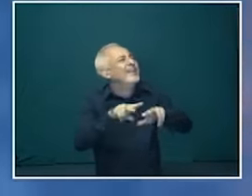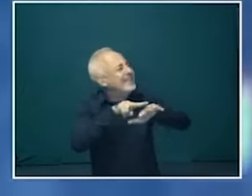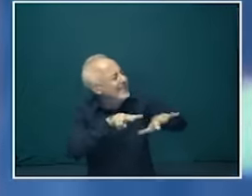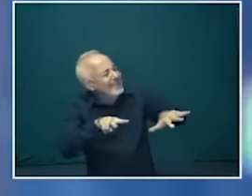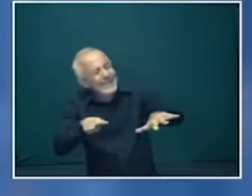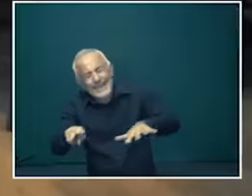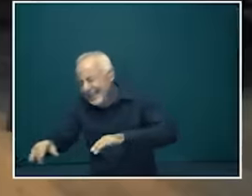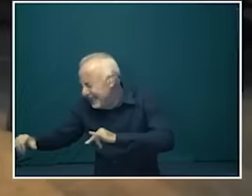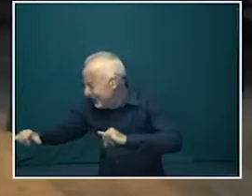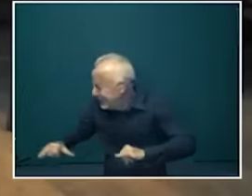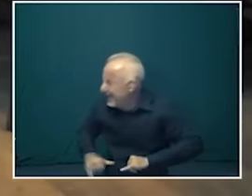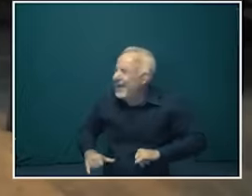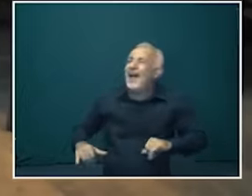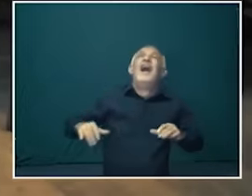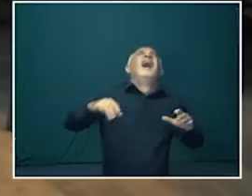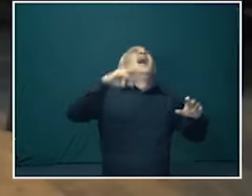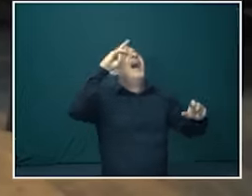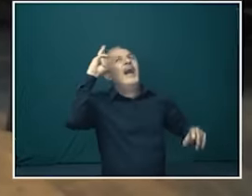sofro, vem as